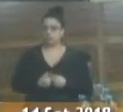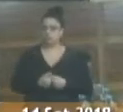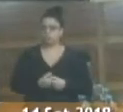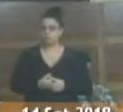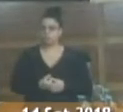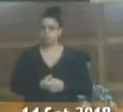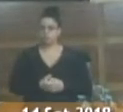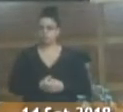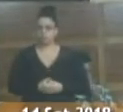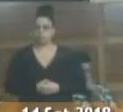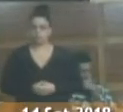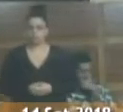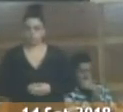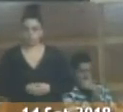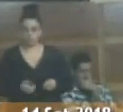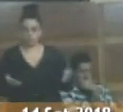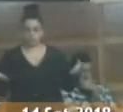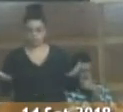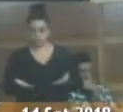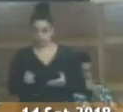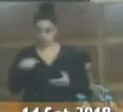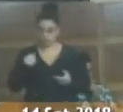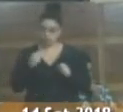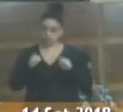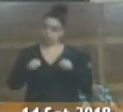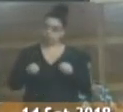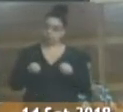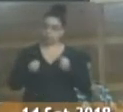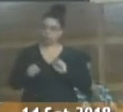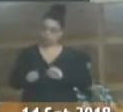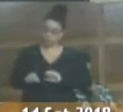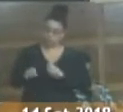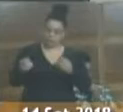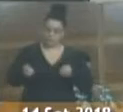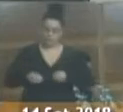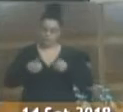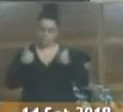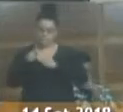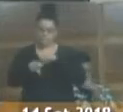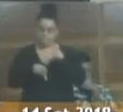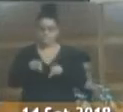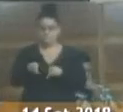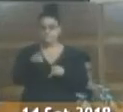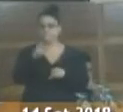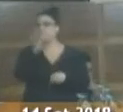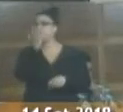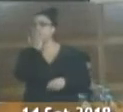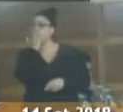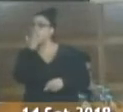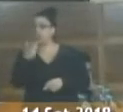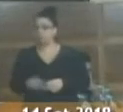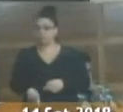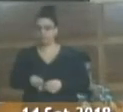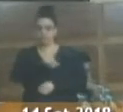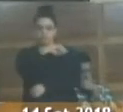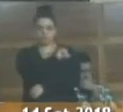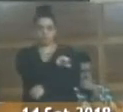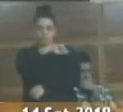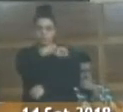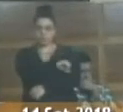comunidades. E hoje a gente está lutando pela educação melhor para os povos indígenas, dentro do estado do Rio de